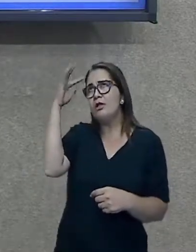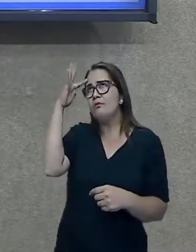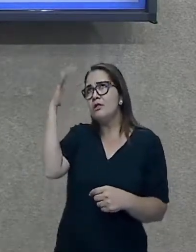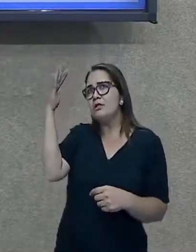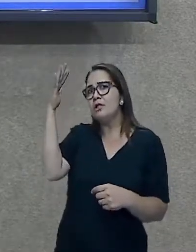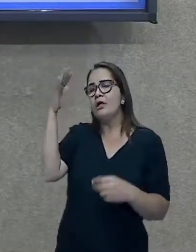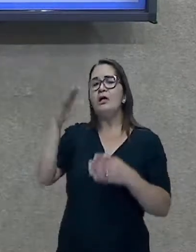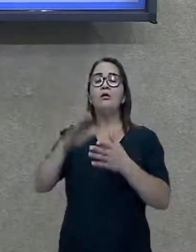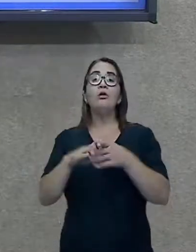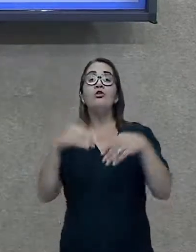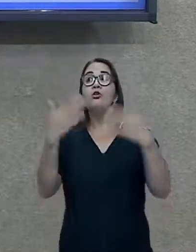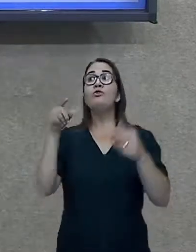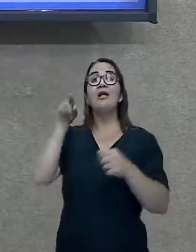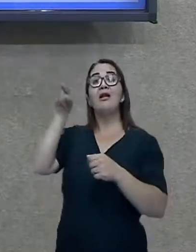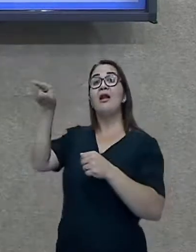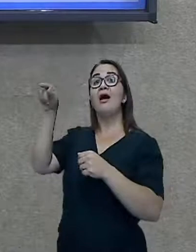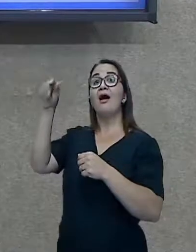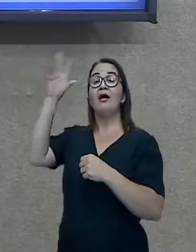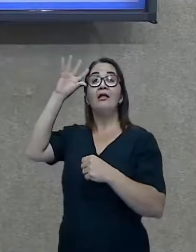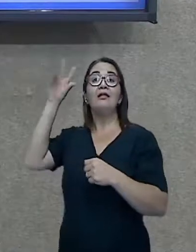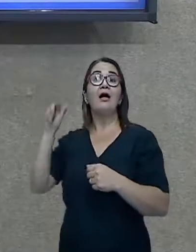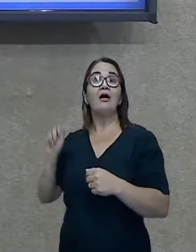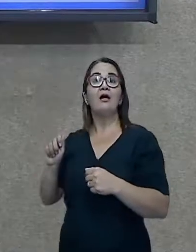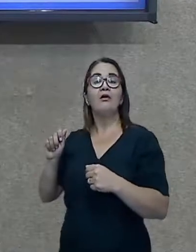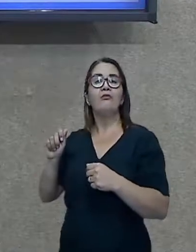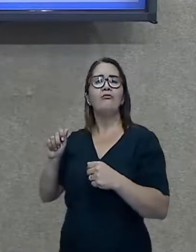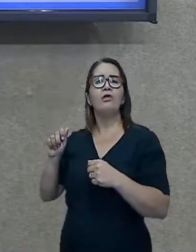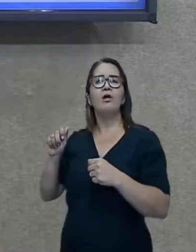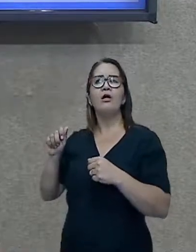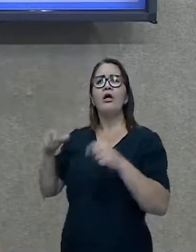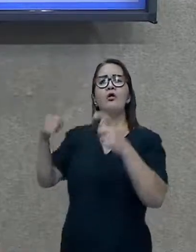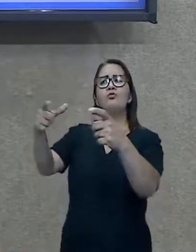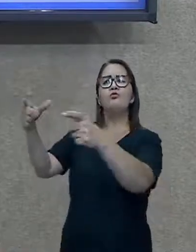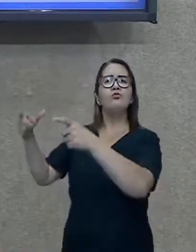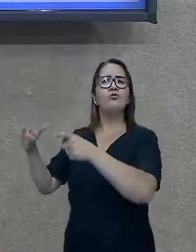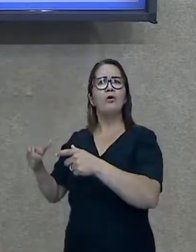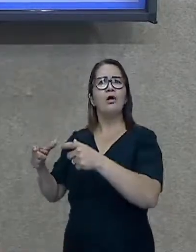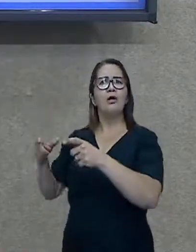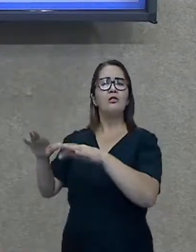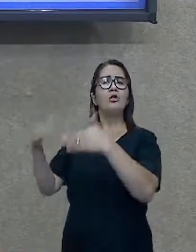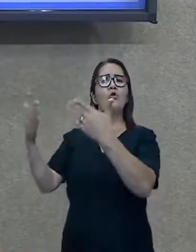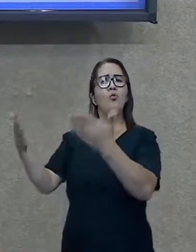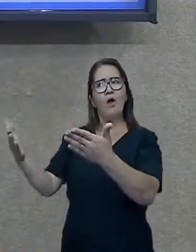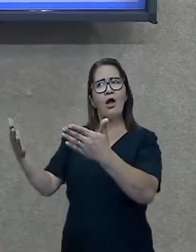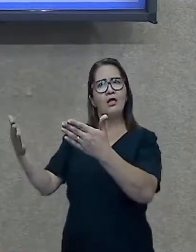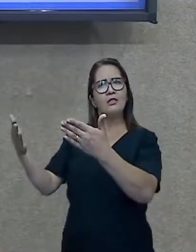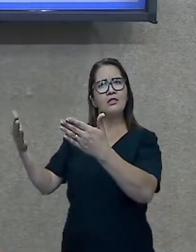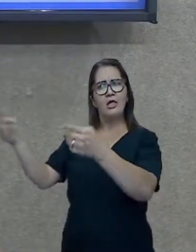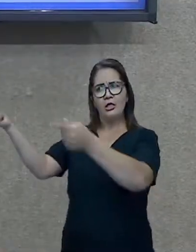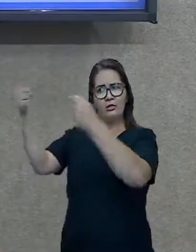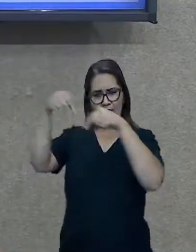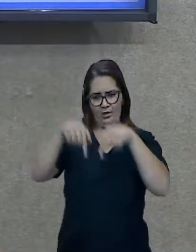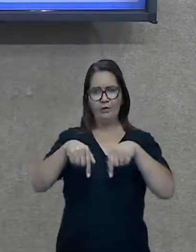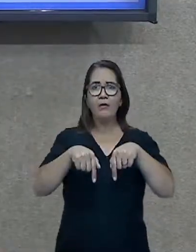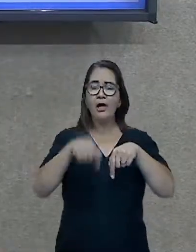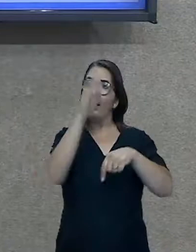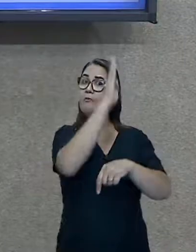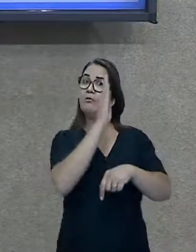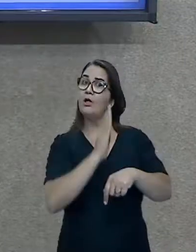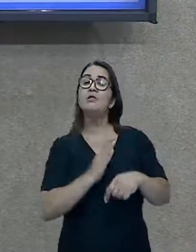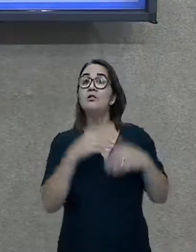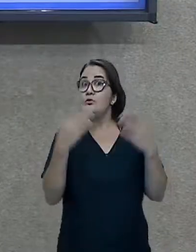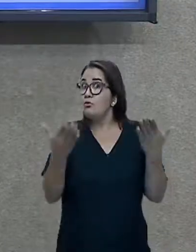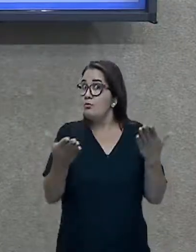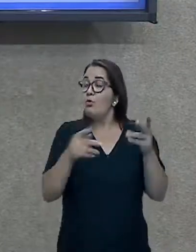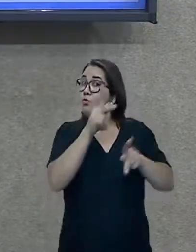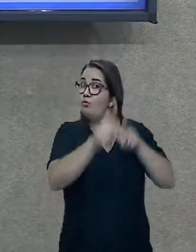quais regiões da África vieram os ancestrais desta parte da população? Outra